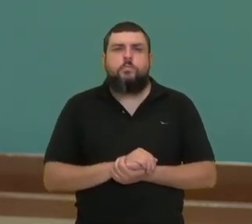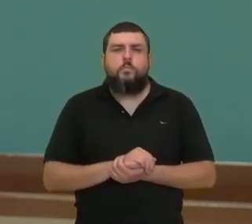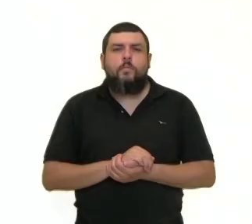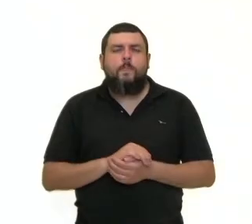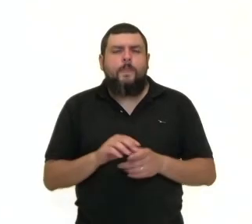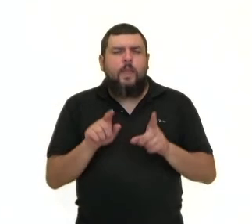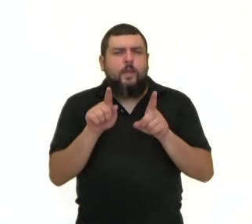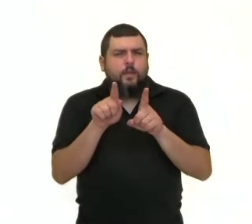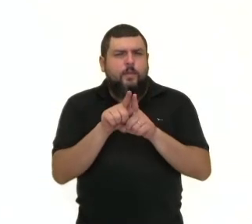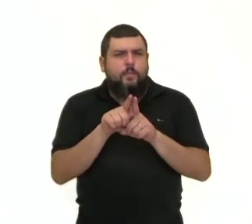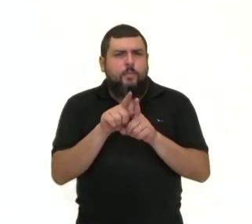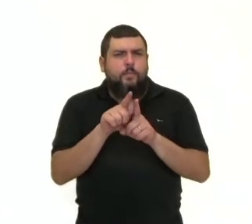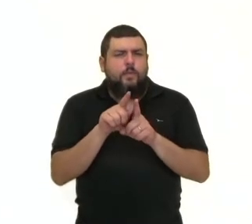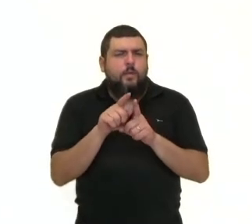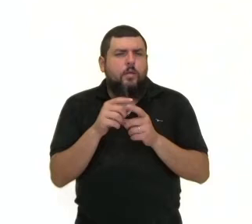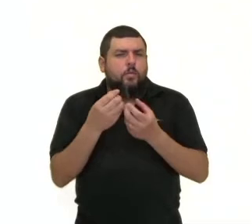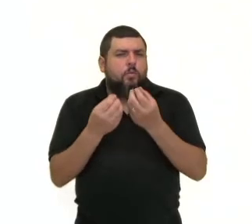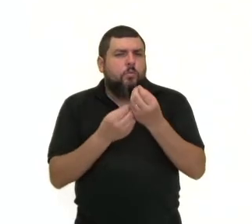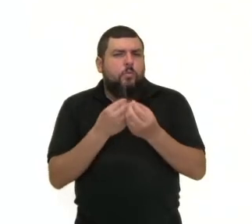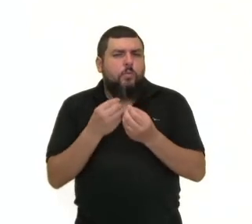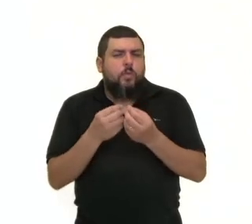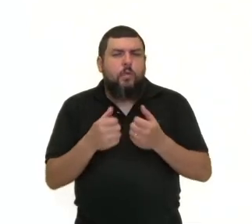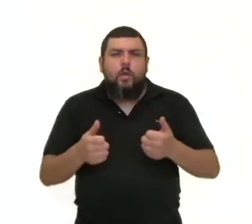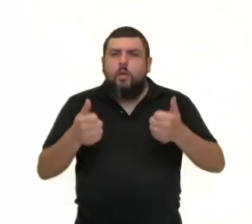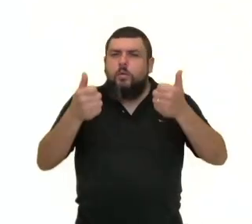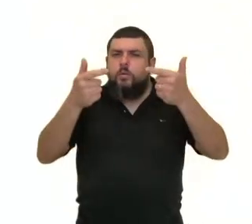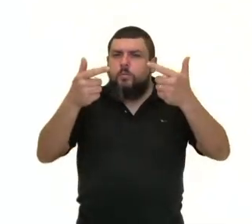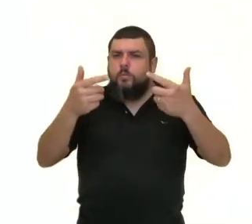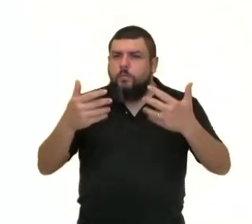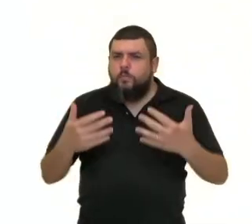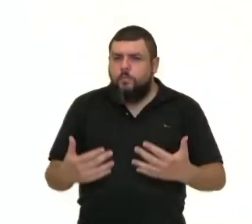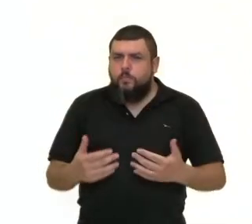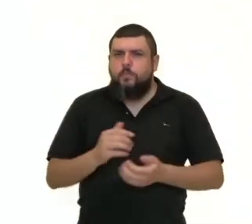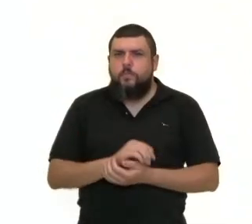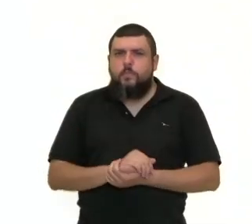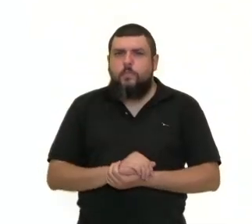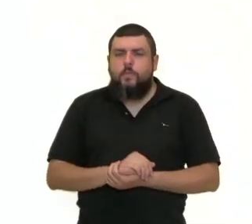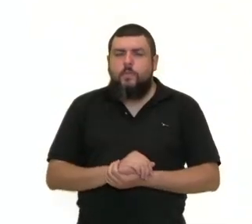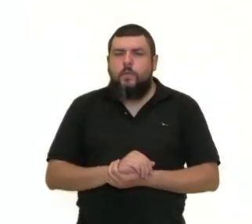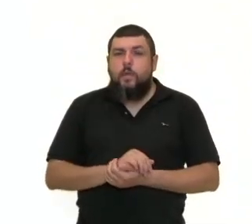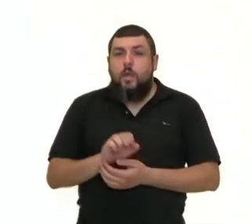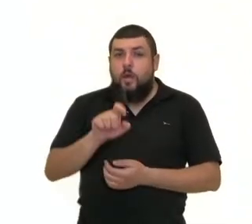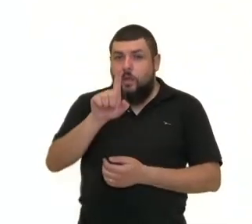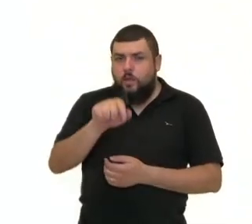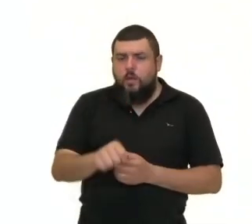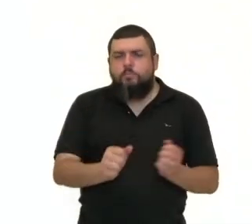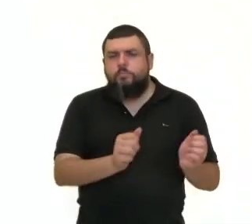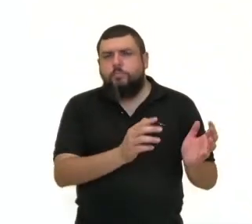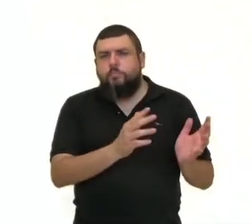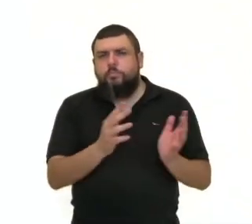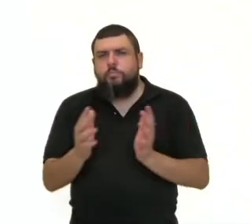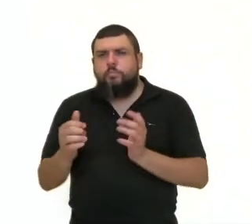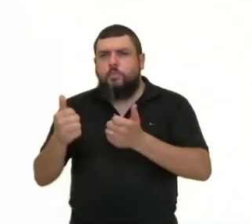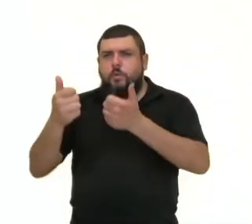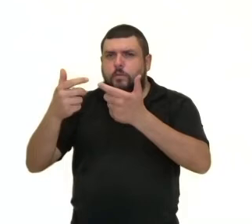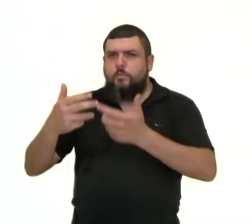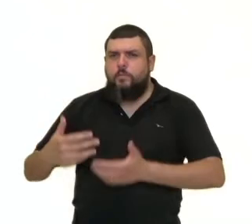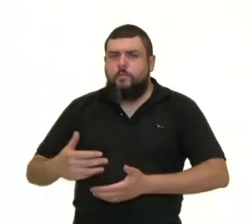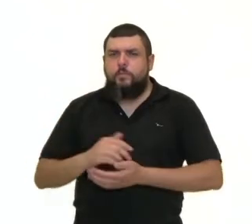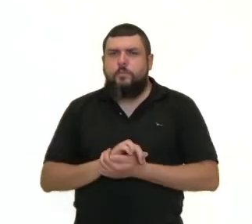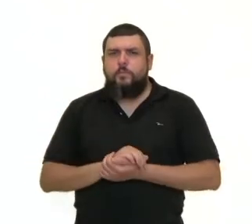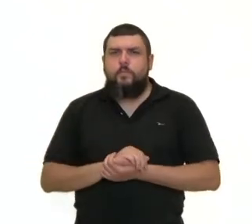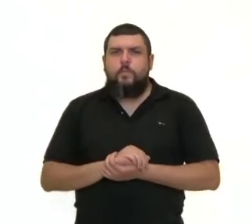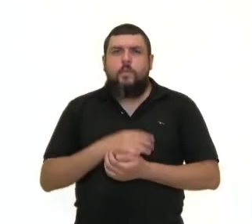também as explicativas. Como o próprio nome já diz, ela dá uma ideia de explicação.